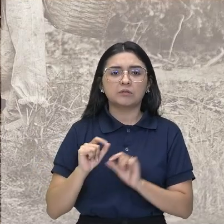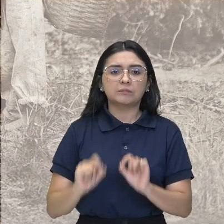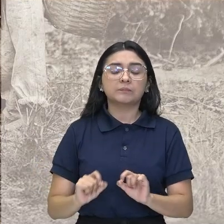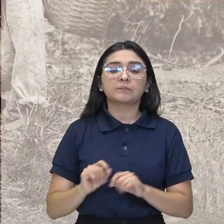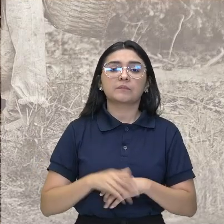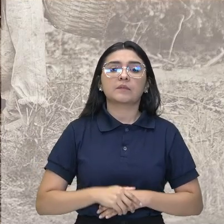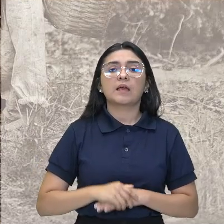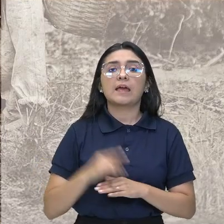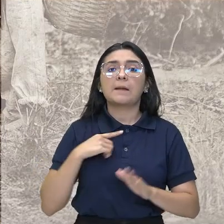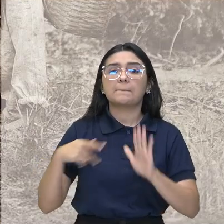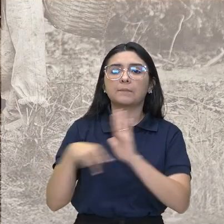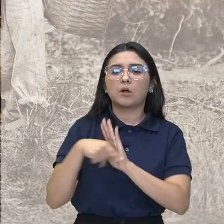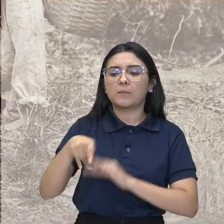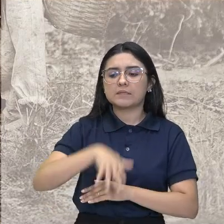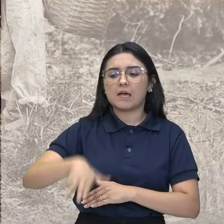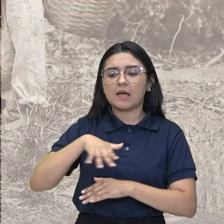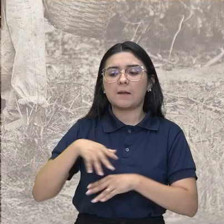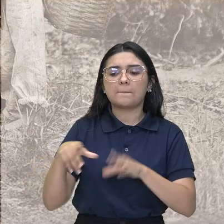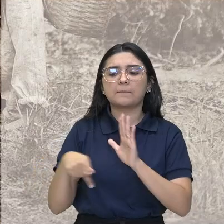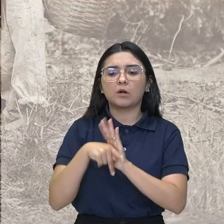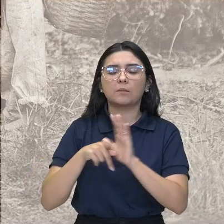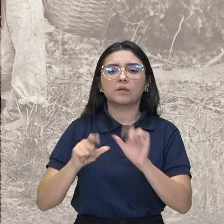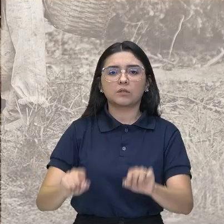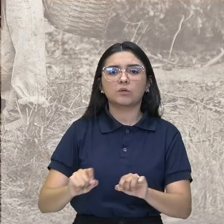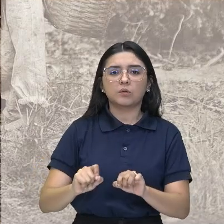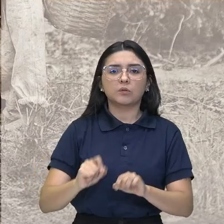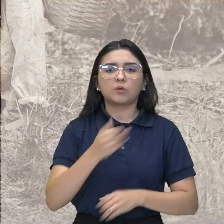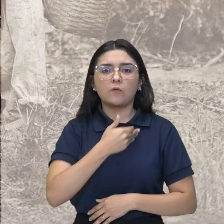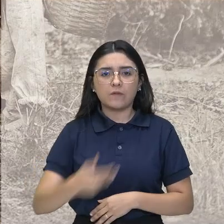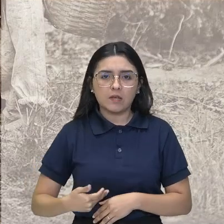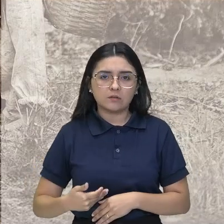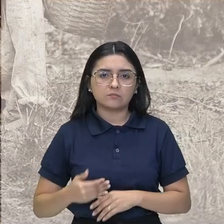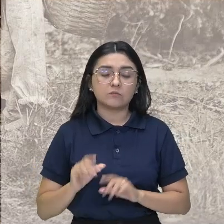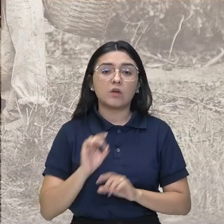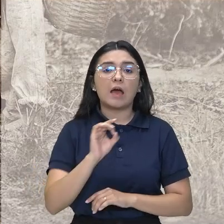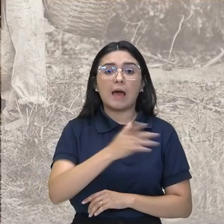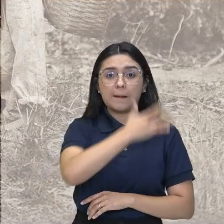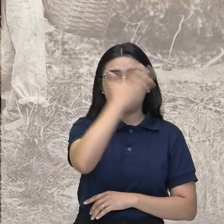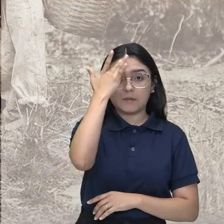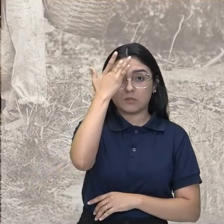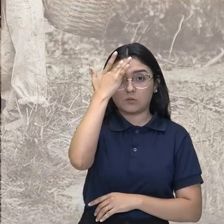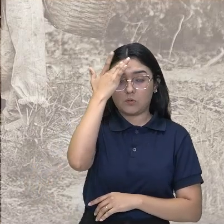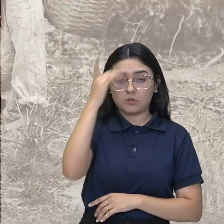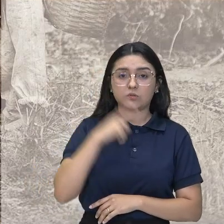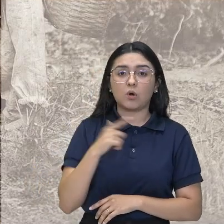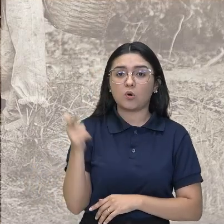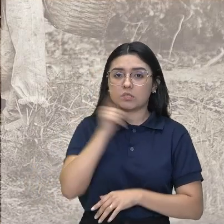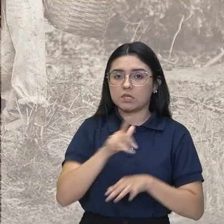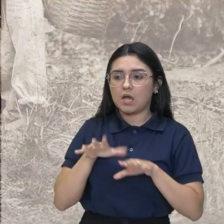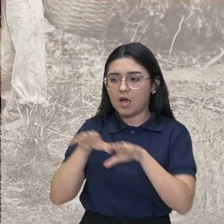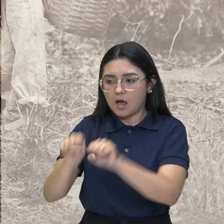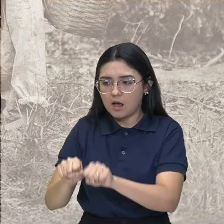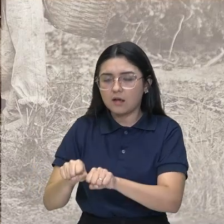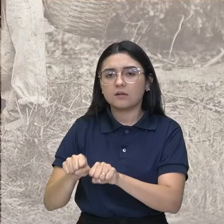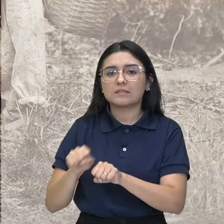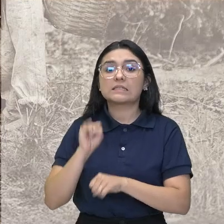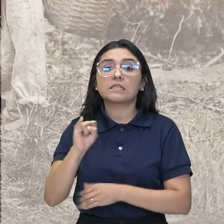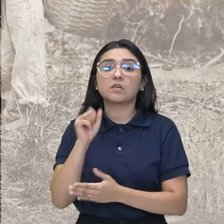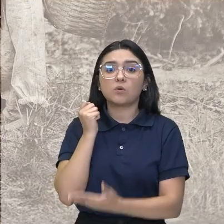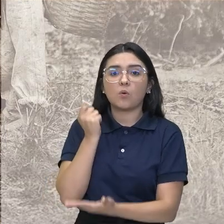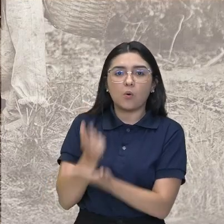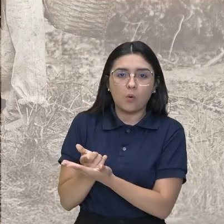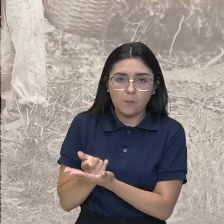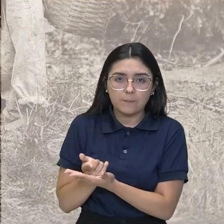ao Estado, e o indivíduo só conseguiria a posse da terra mediante a compra, ao papel